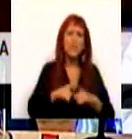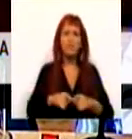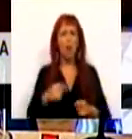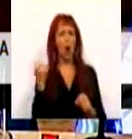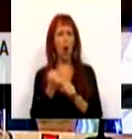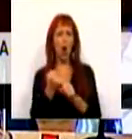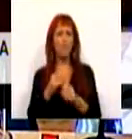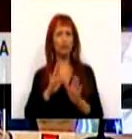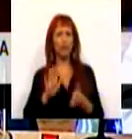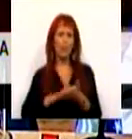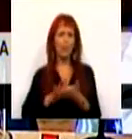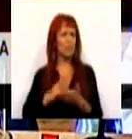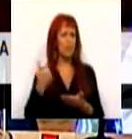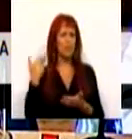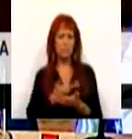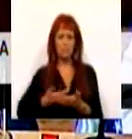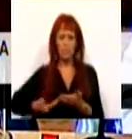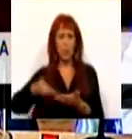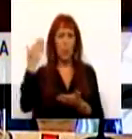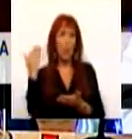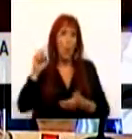obra publicada